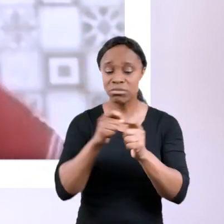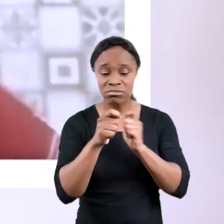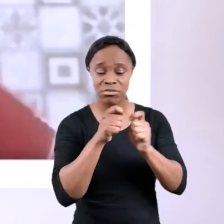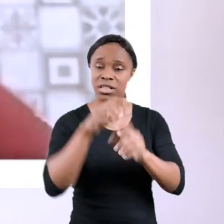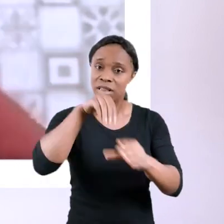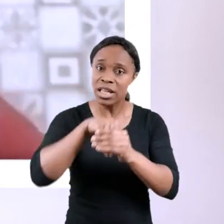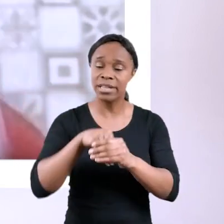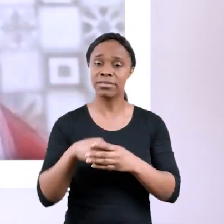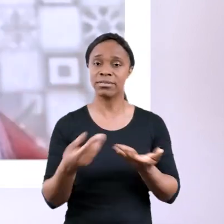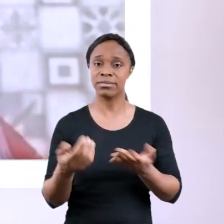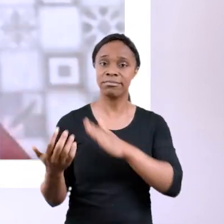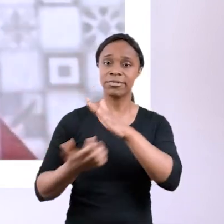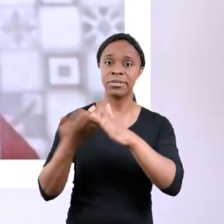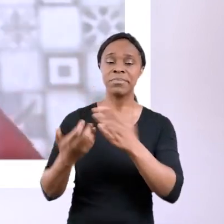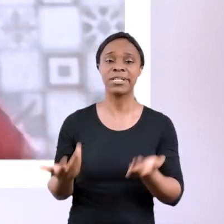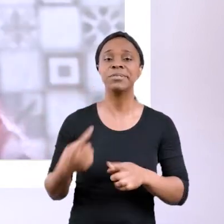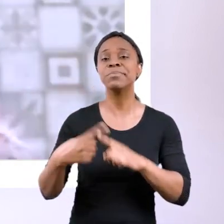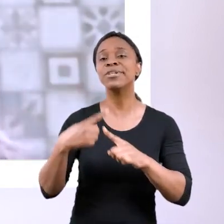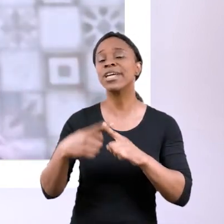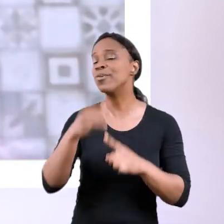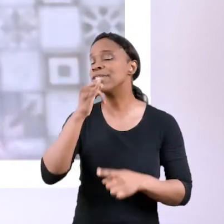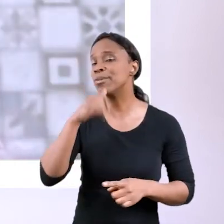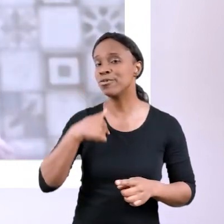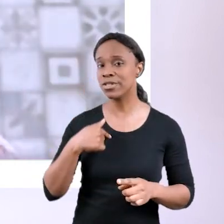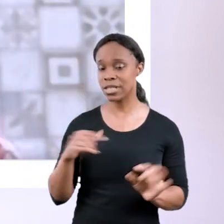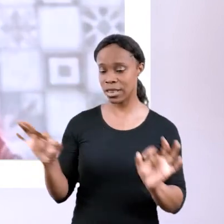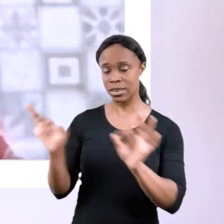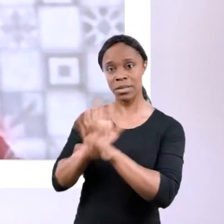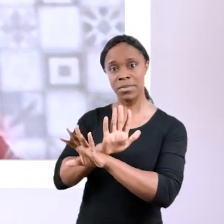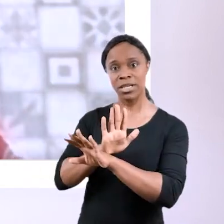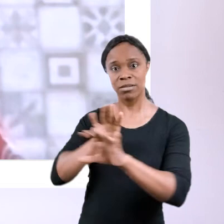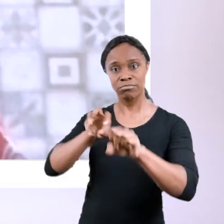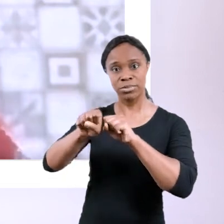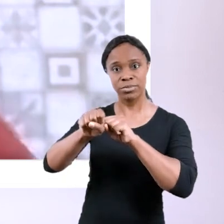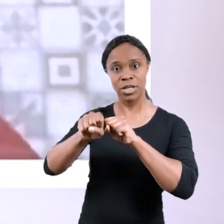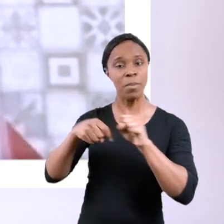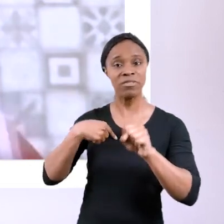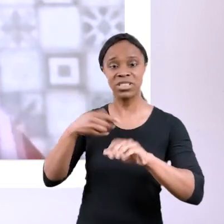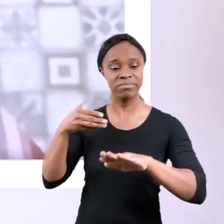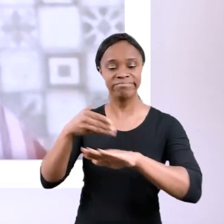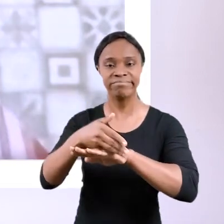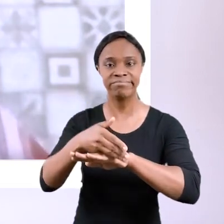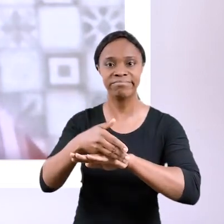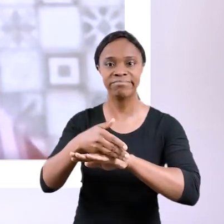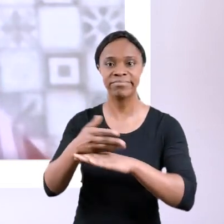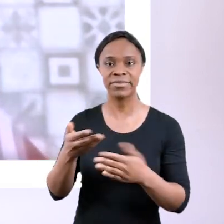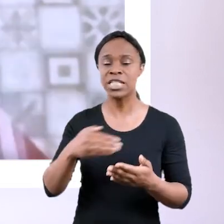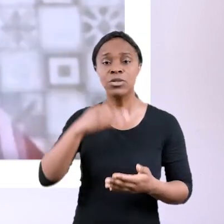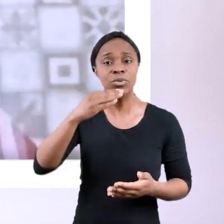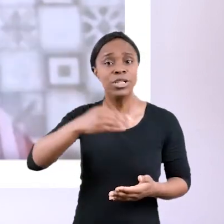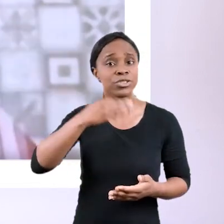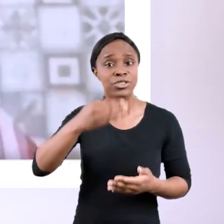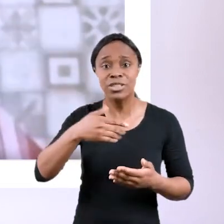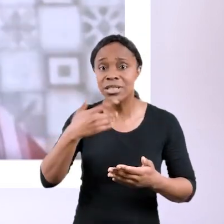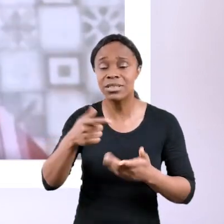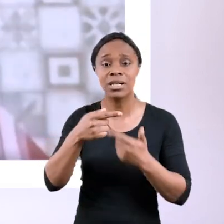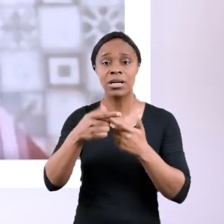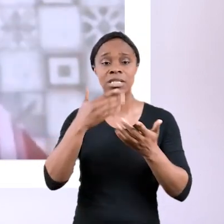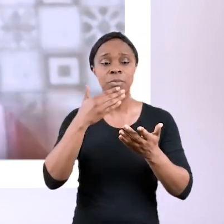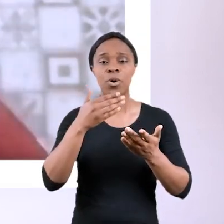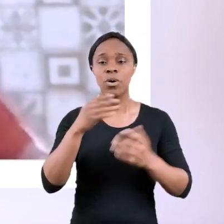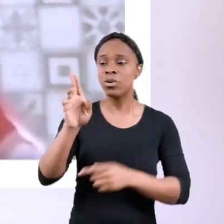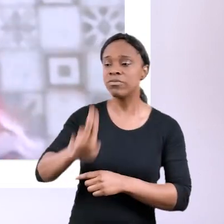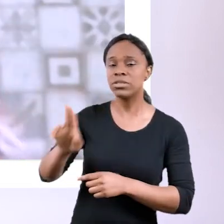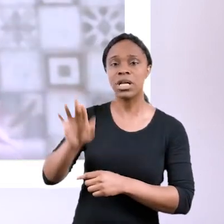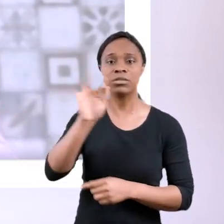trabalho. Porque você forma e você não acessa esse mercado de trabalho. E não basta você abrir as cotas aqui para acessar a